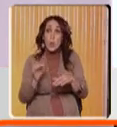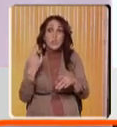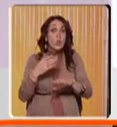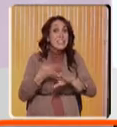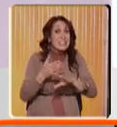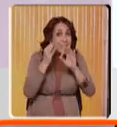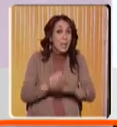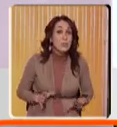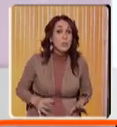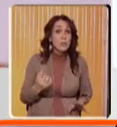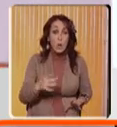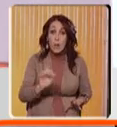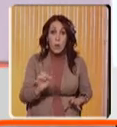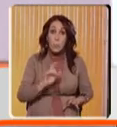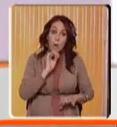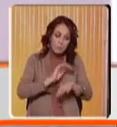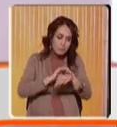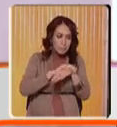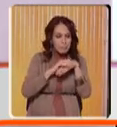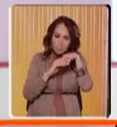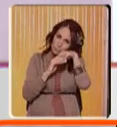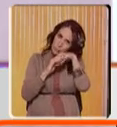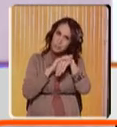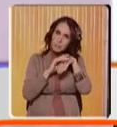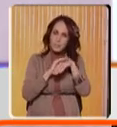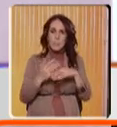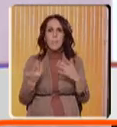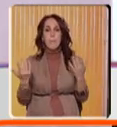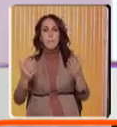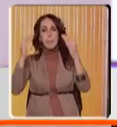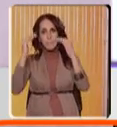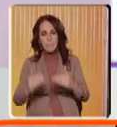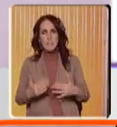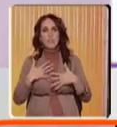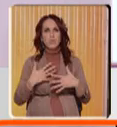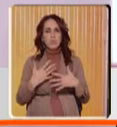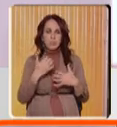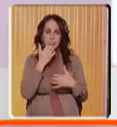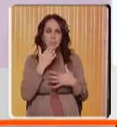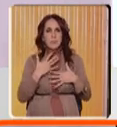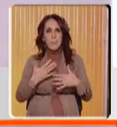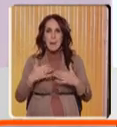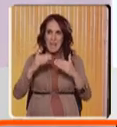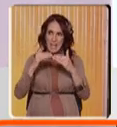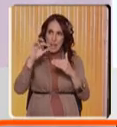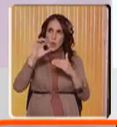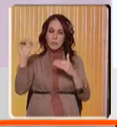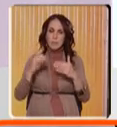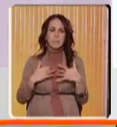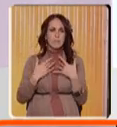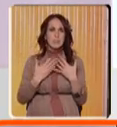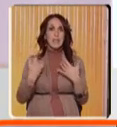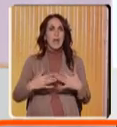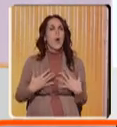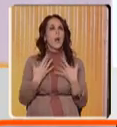o sexo propriamente dito. Em quase todas elas existiu diminuição do desejo, mas mesmo as de 80 conseguiram ter excitação